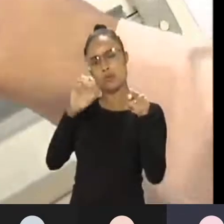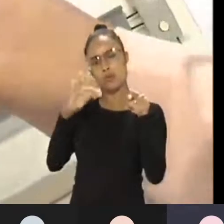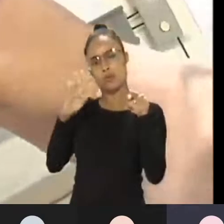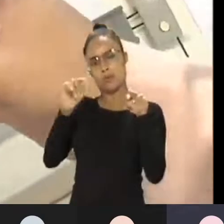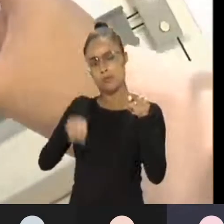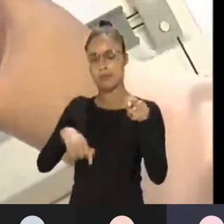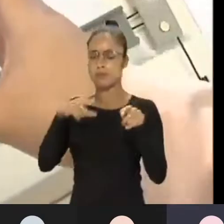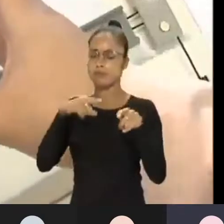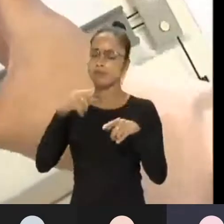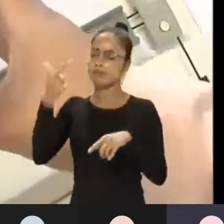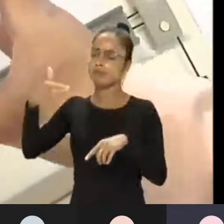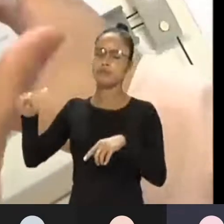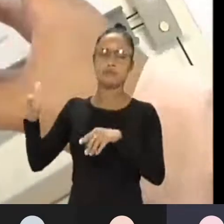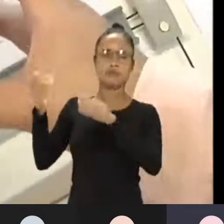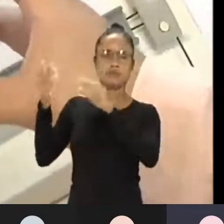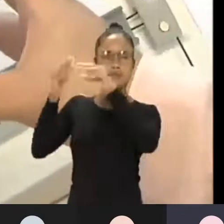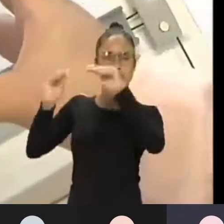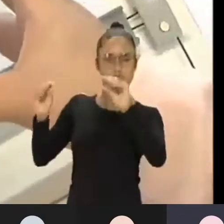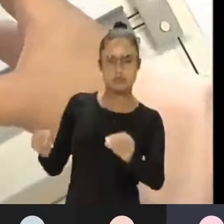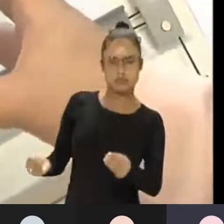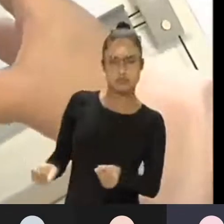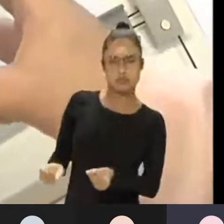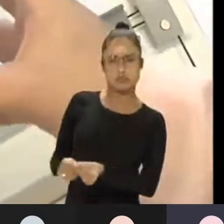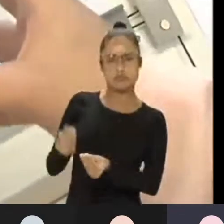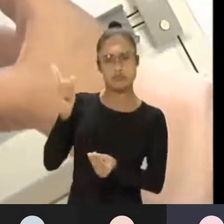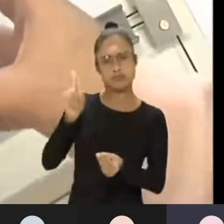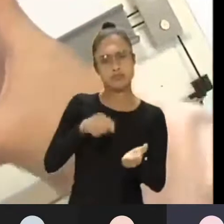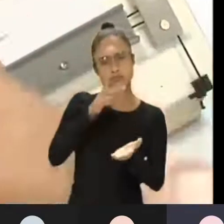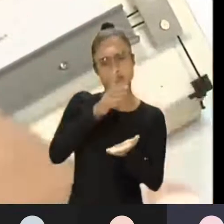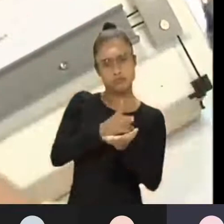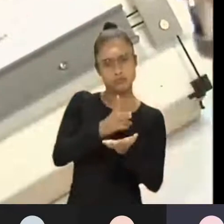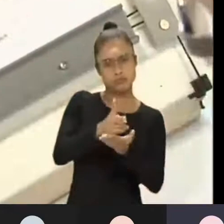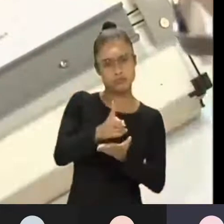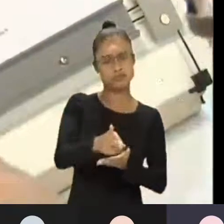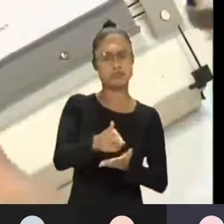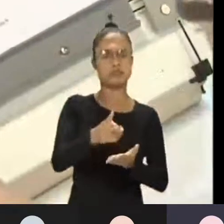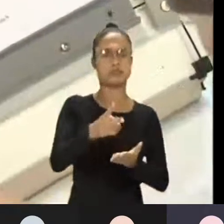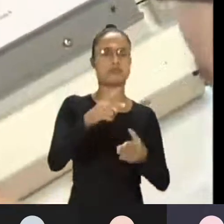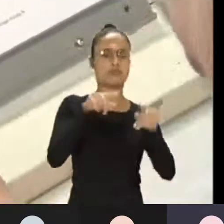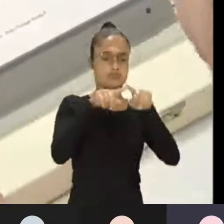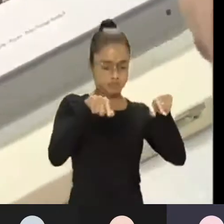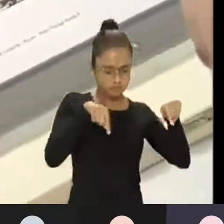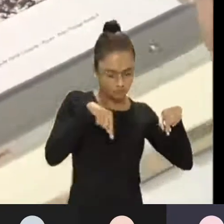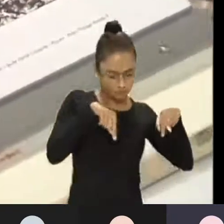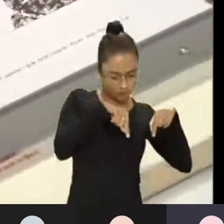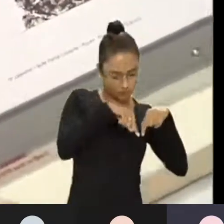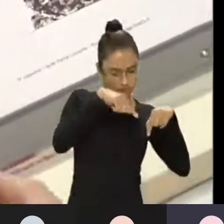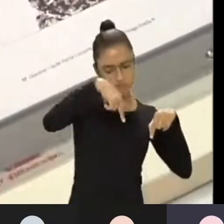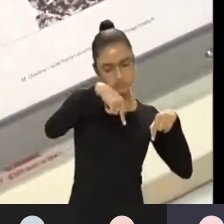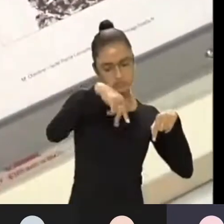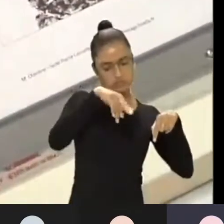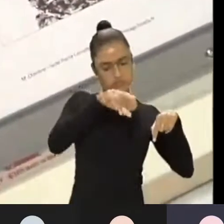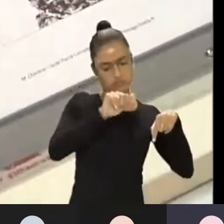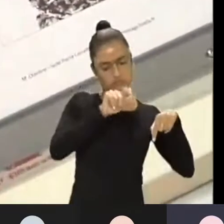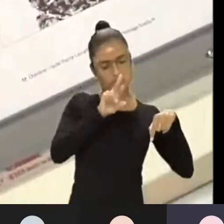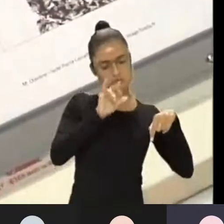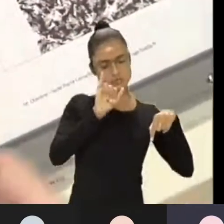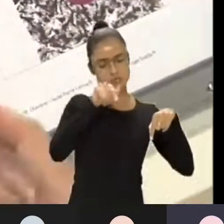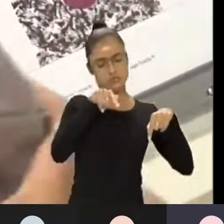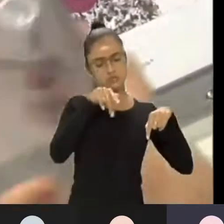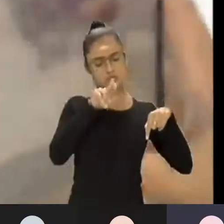paralelepípedo ele é sempre com uma base quadrangular, mas nós temos a possibilidade de ter